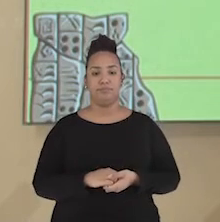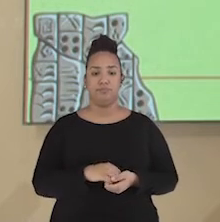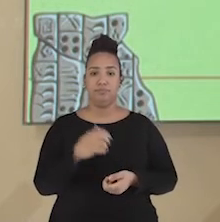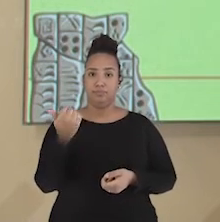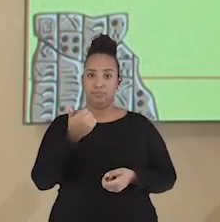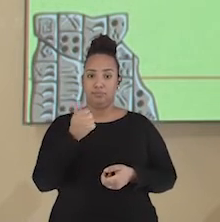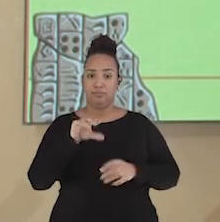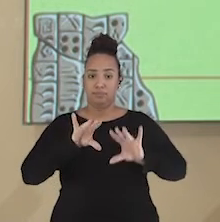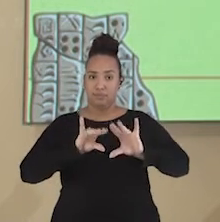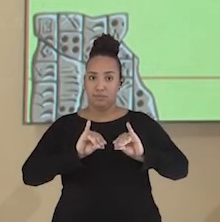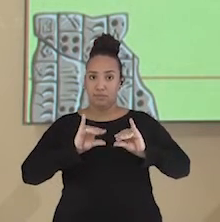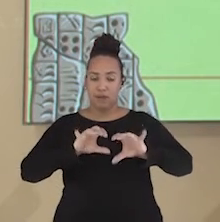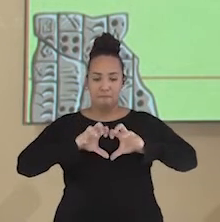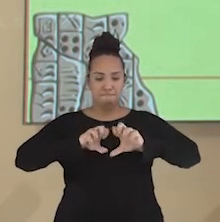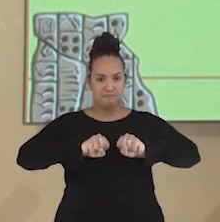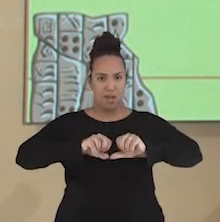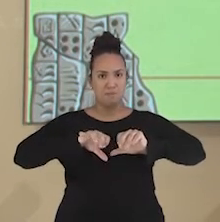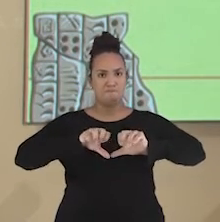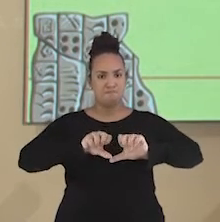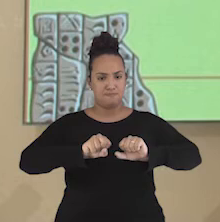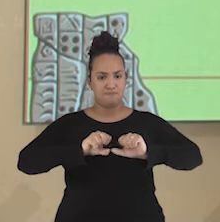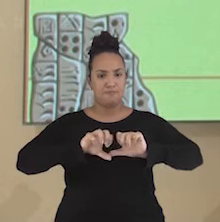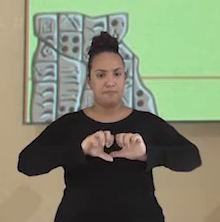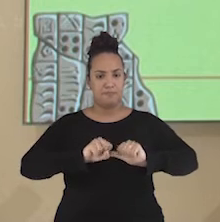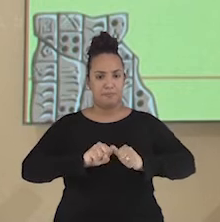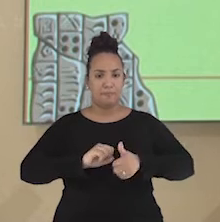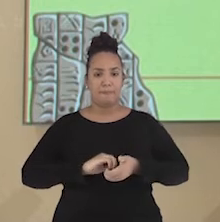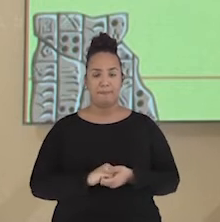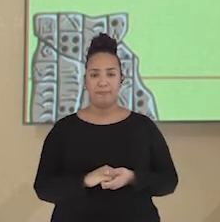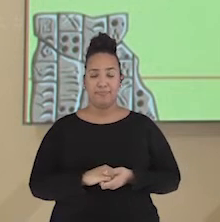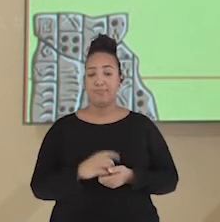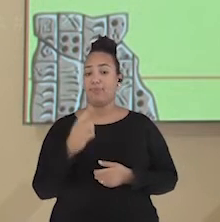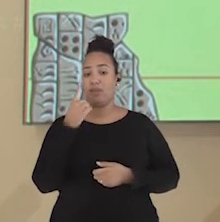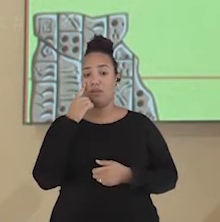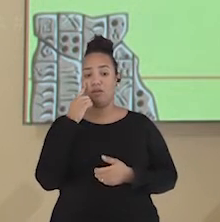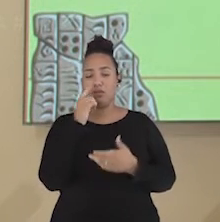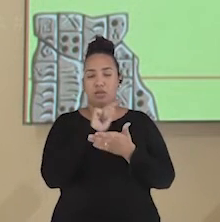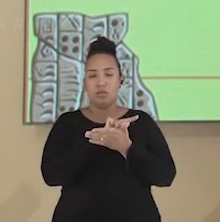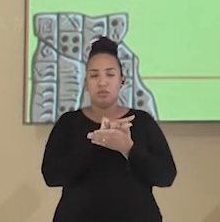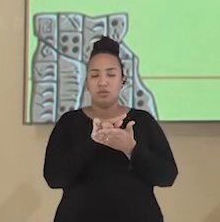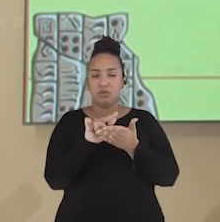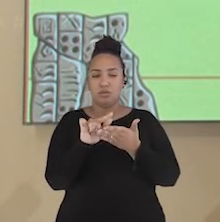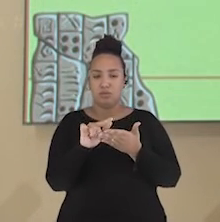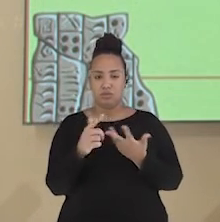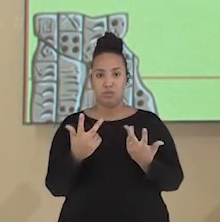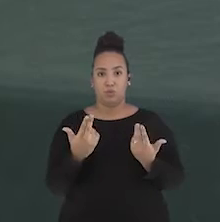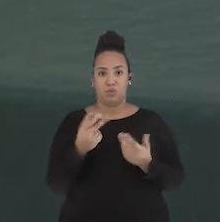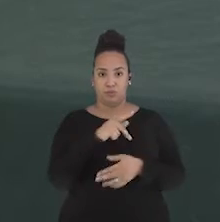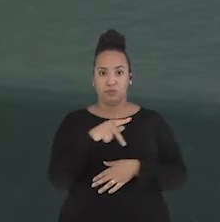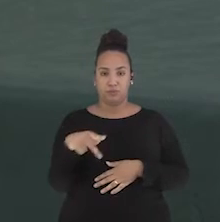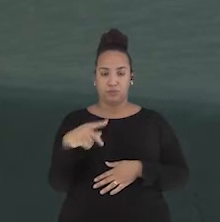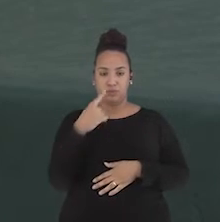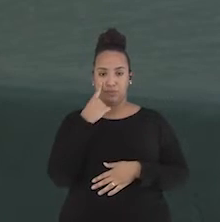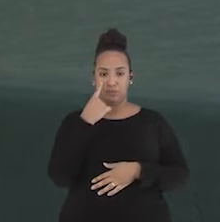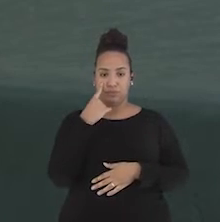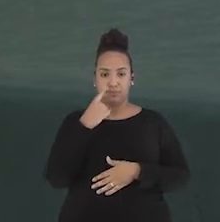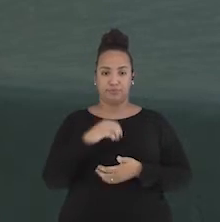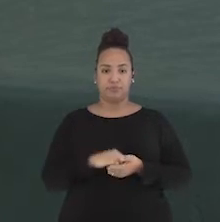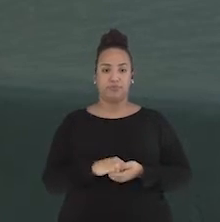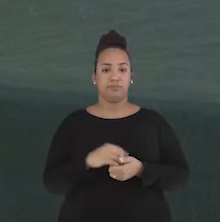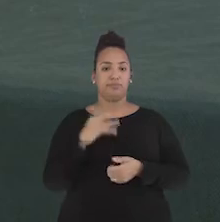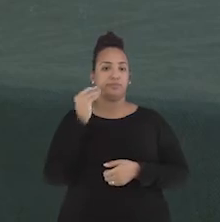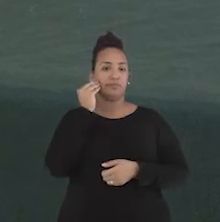Primeiro a gente vai amassar a massinha, amassar bem e deixar ela bem lisinha. Vamos